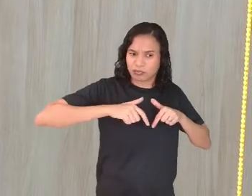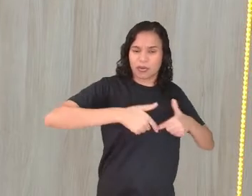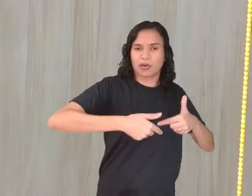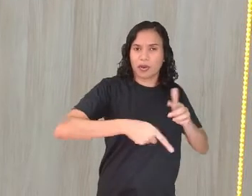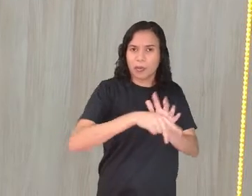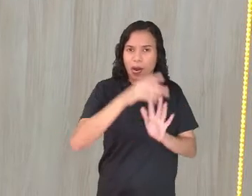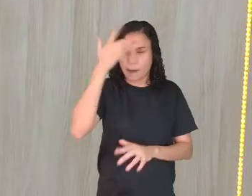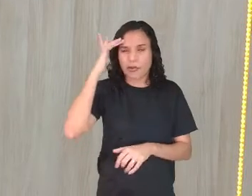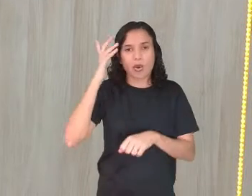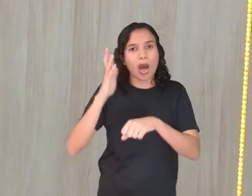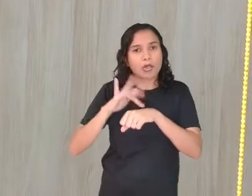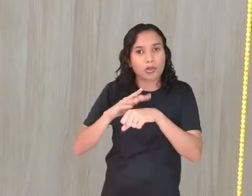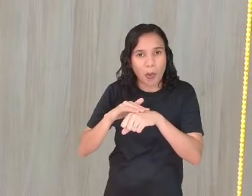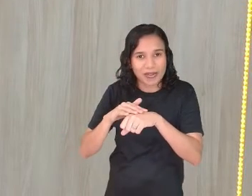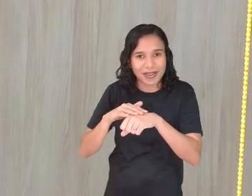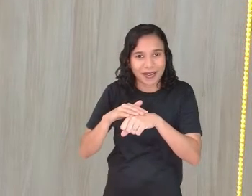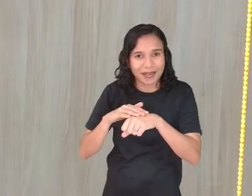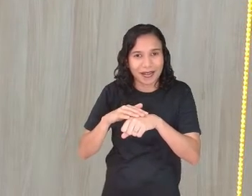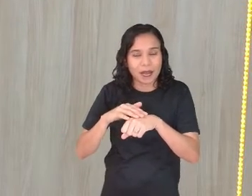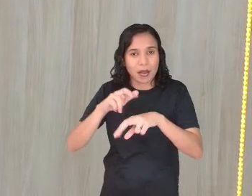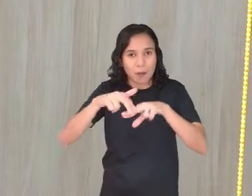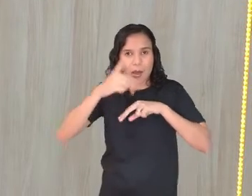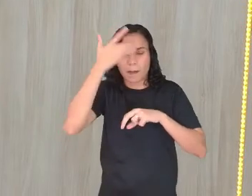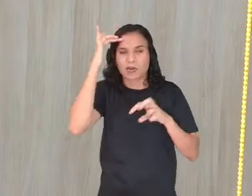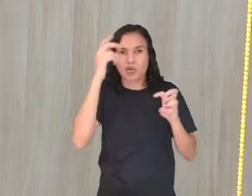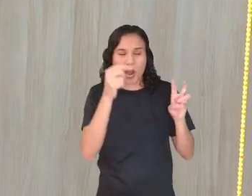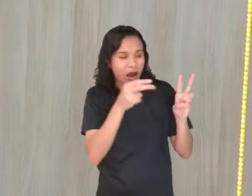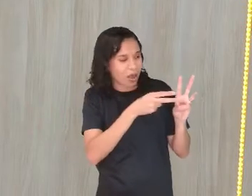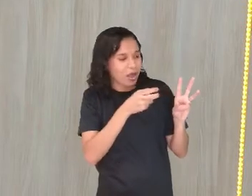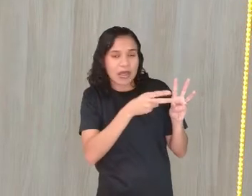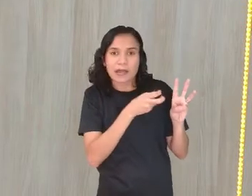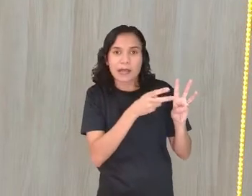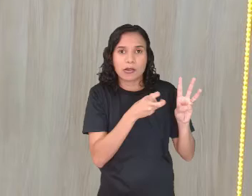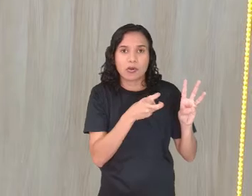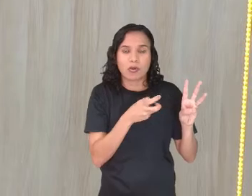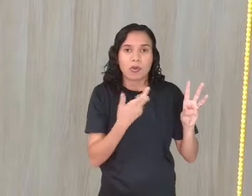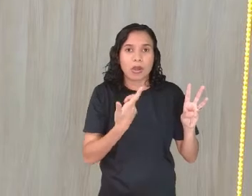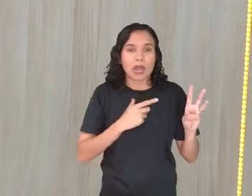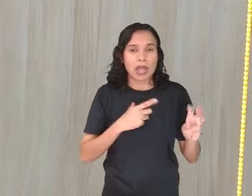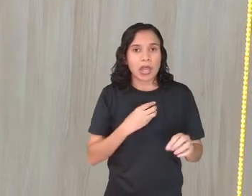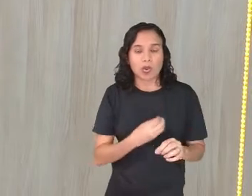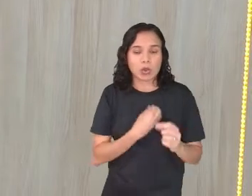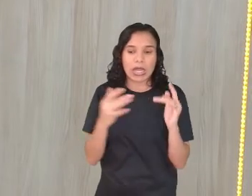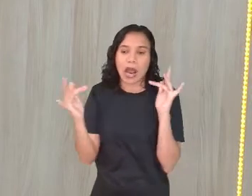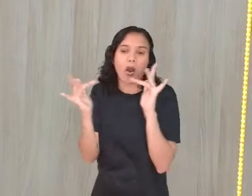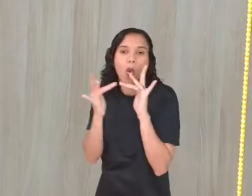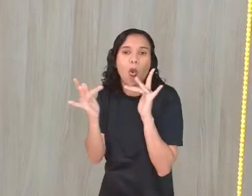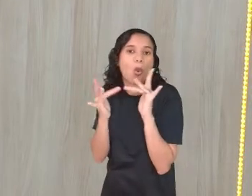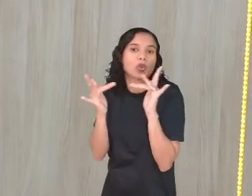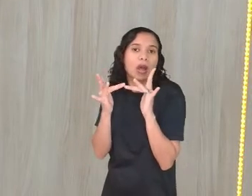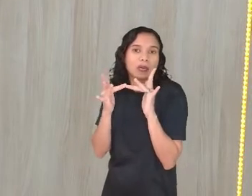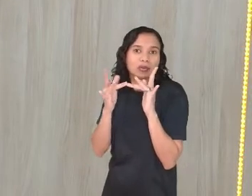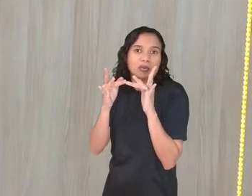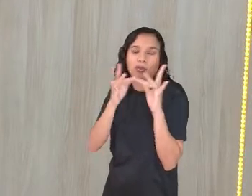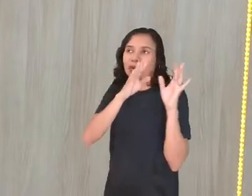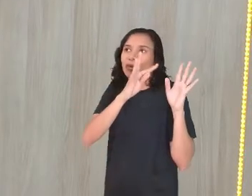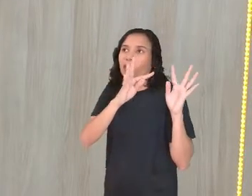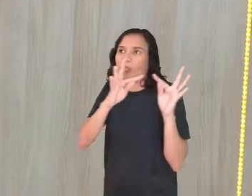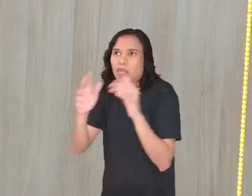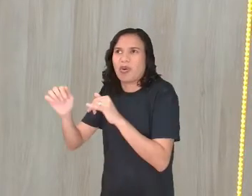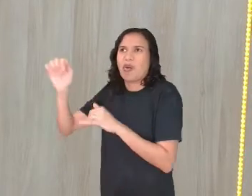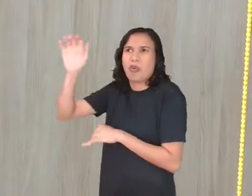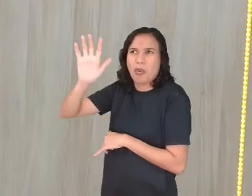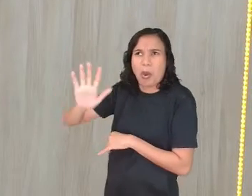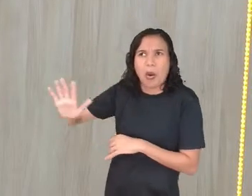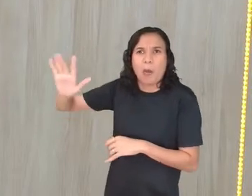determinadas doenças, né? Porque muitos indígenas, como não conviviam com todo aquele processo ali